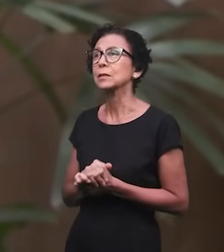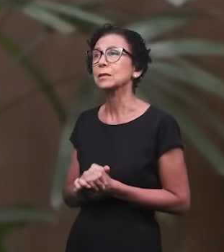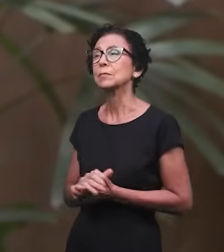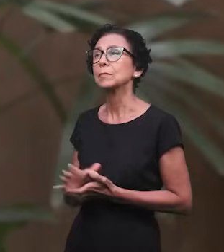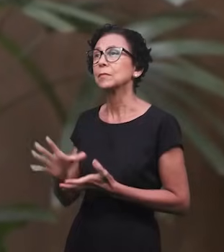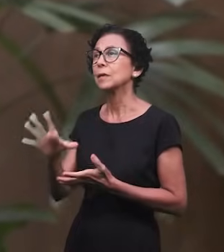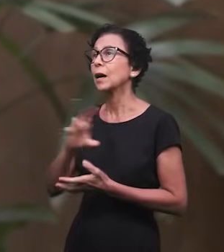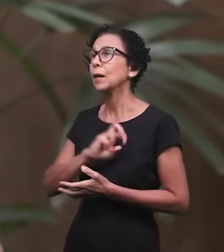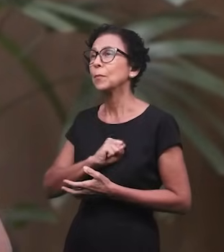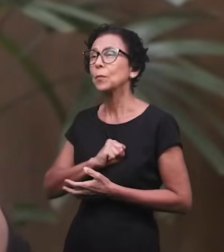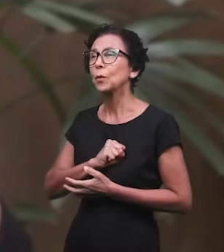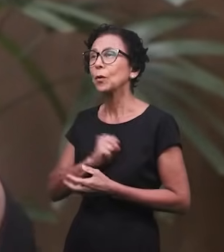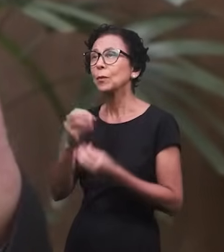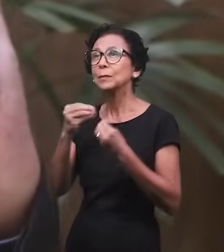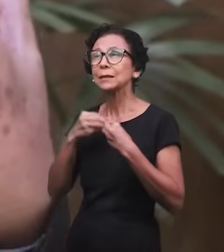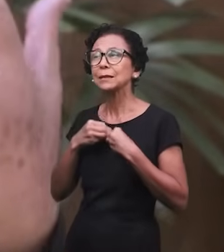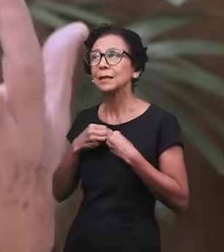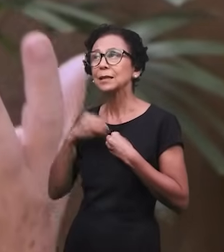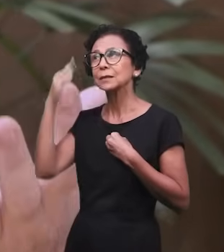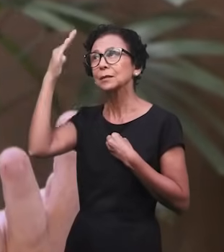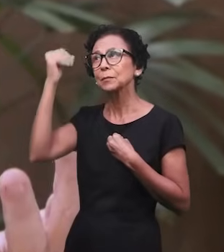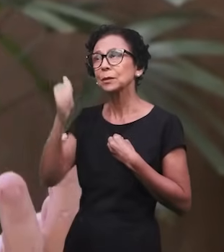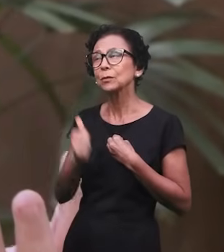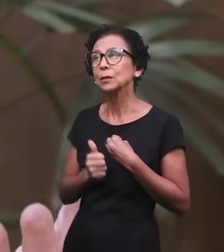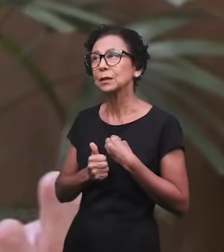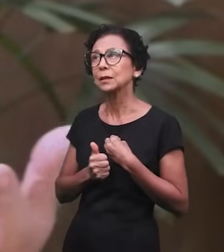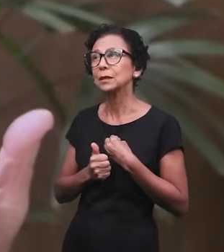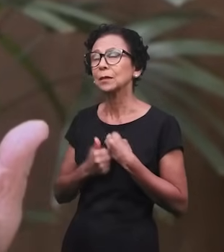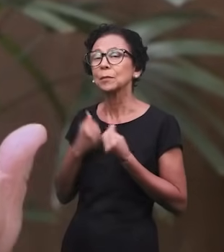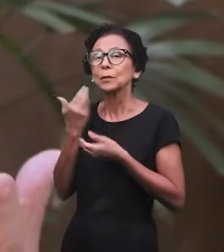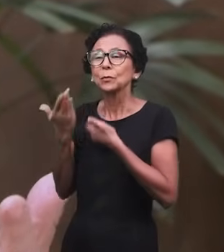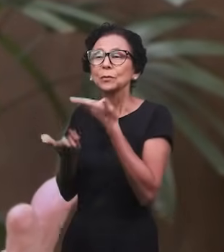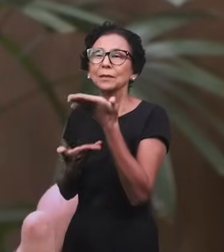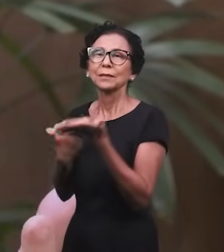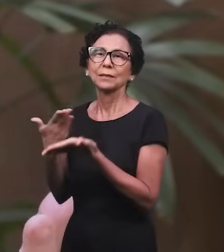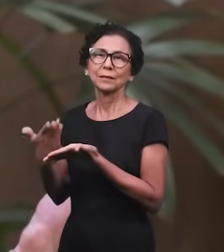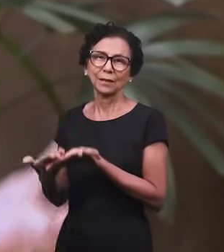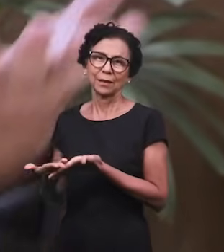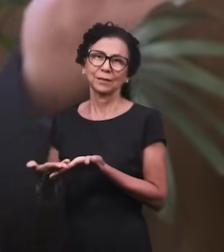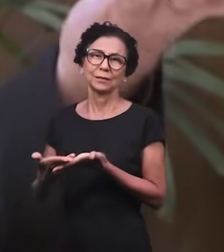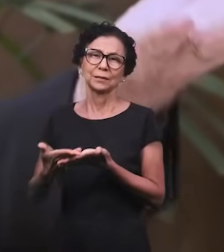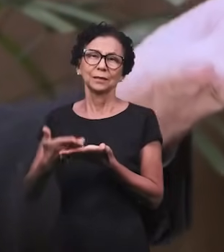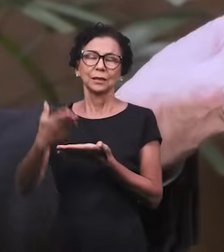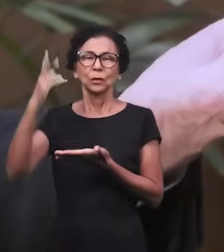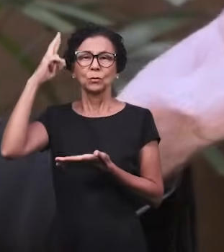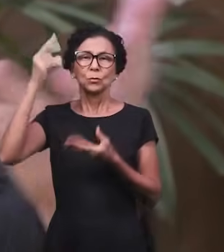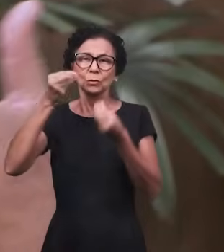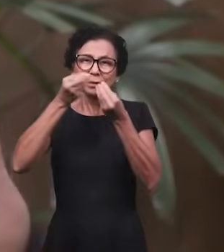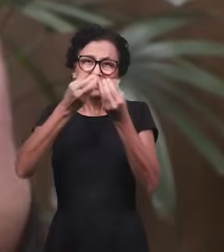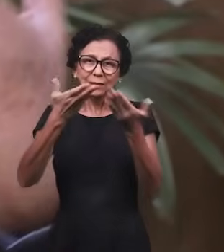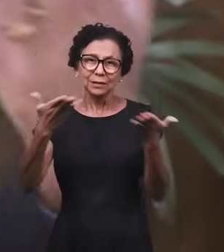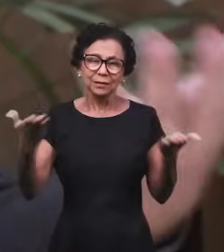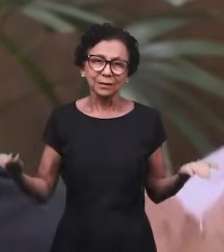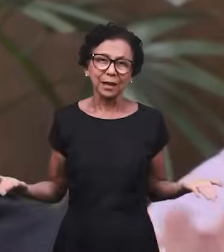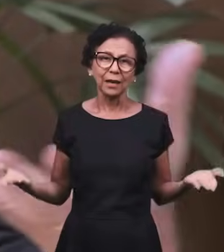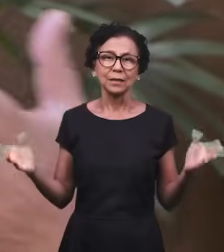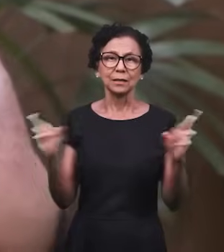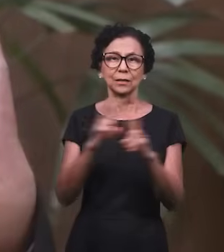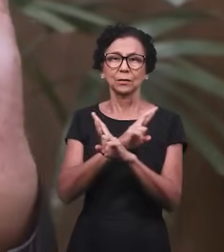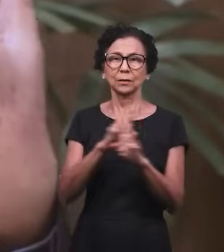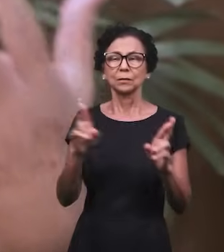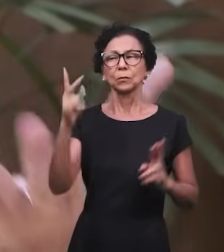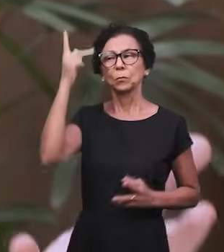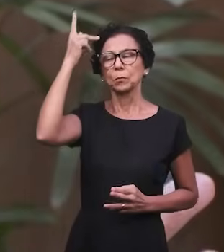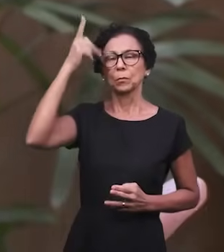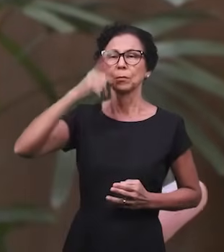amor pela minha esposa e me dê sabedoria para tratar dela o senhor vai dar além desse diálogo humano Além